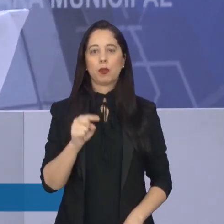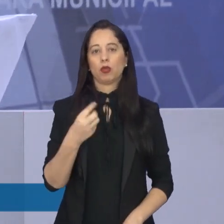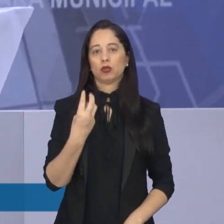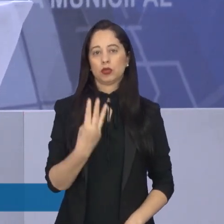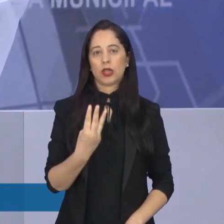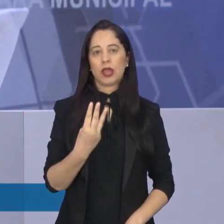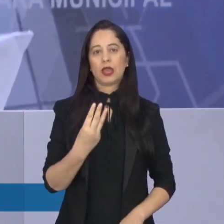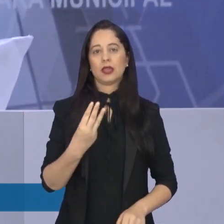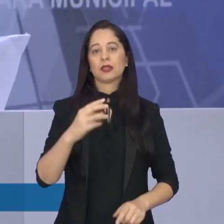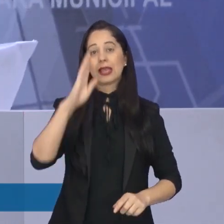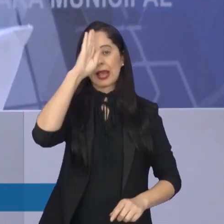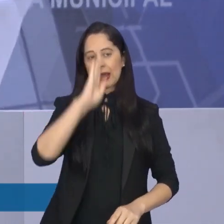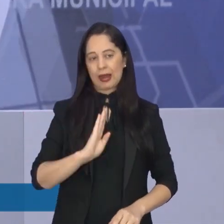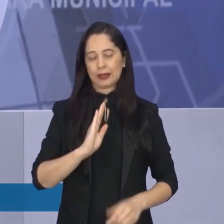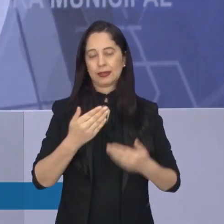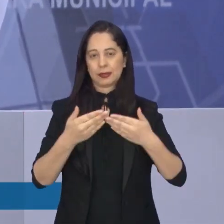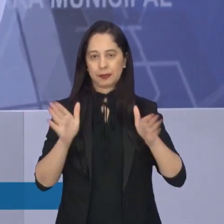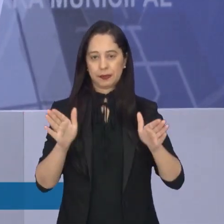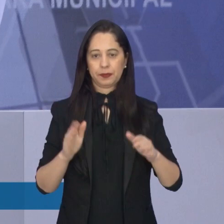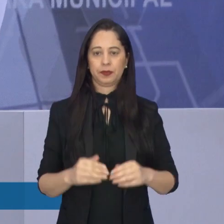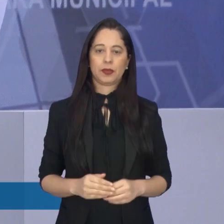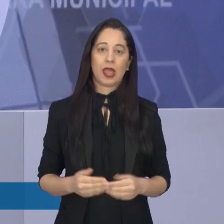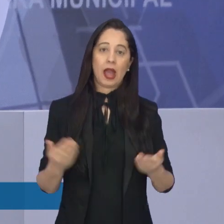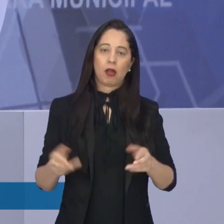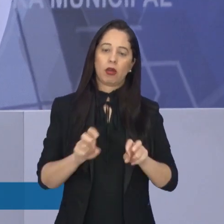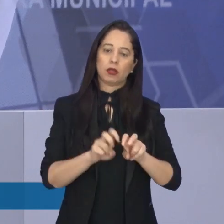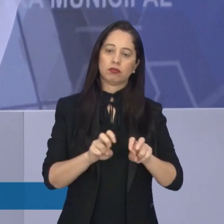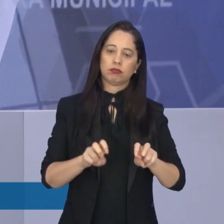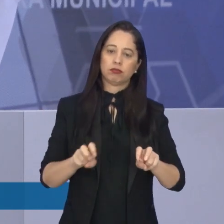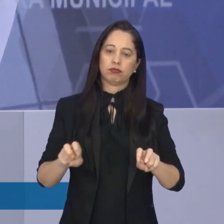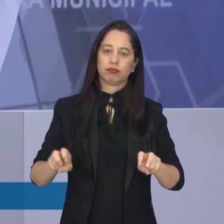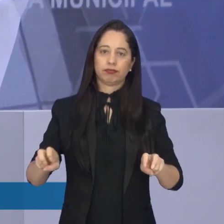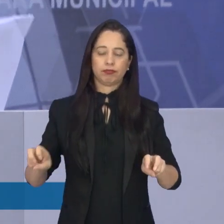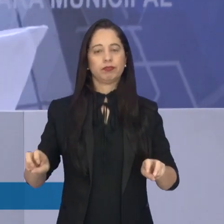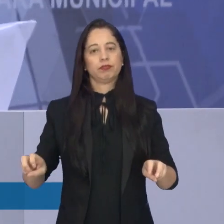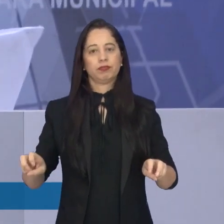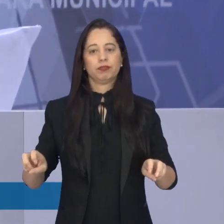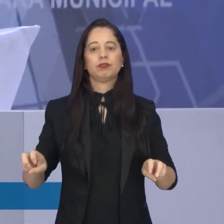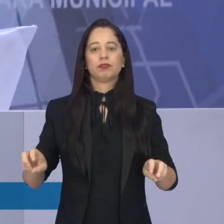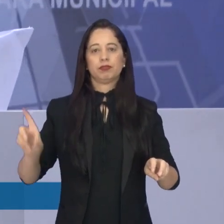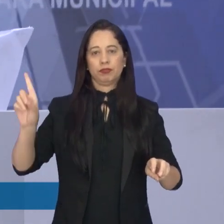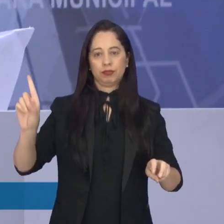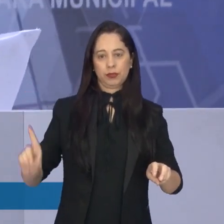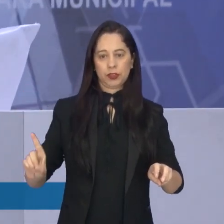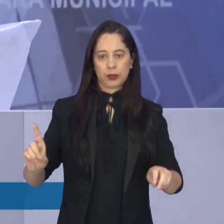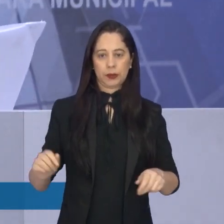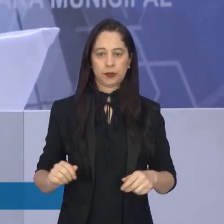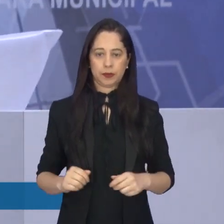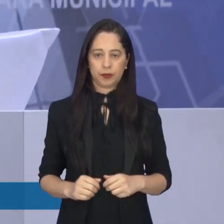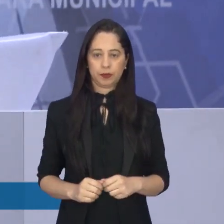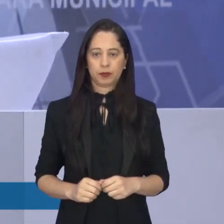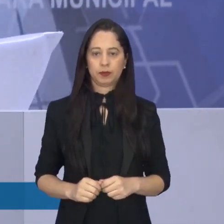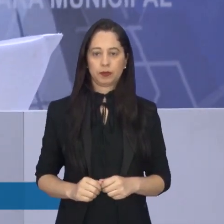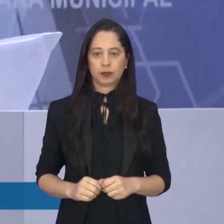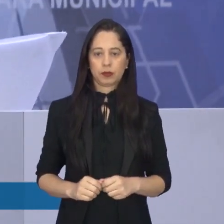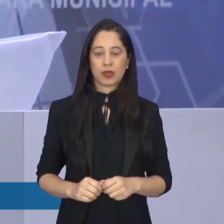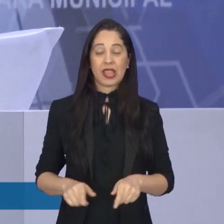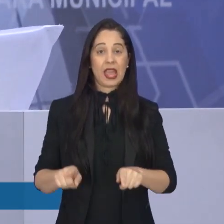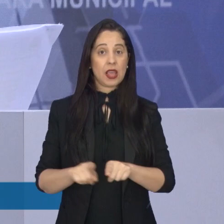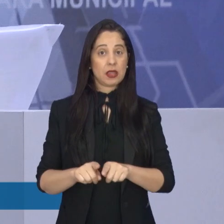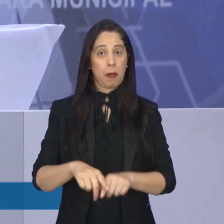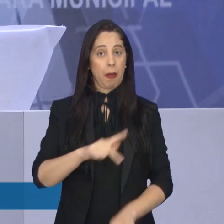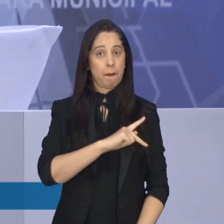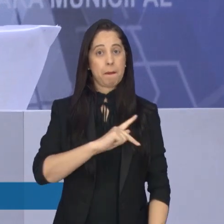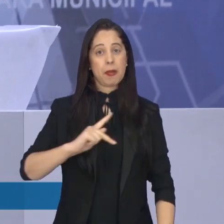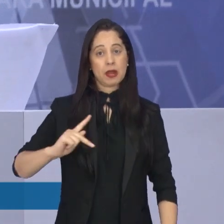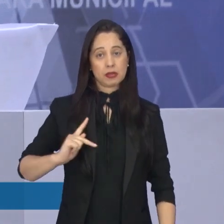aberto. Passaremos à composição da mesa, que irá dirigir os trabalhos nesta noite. E para